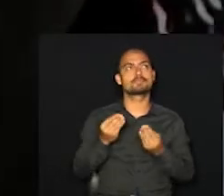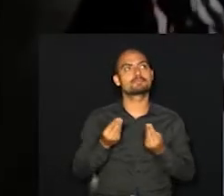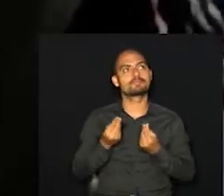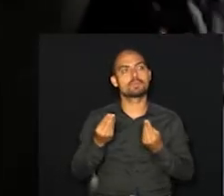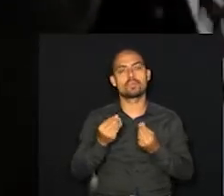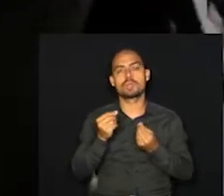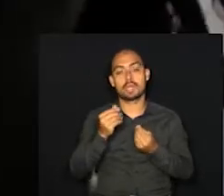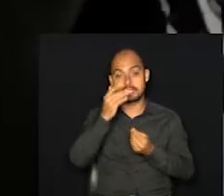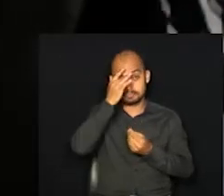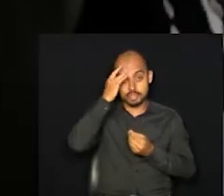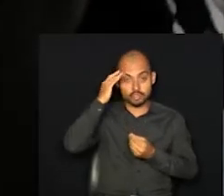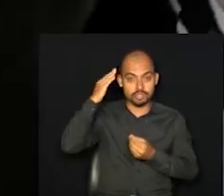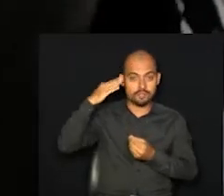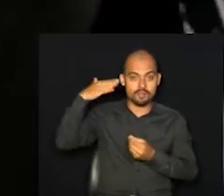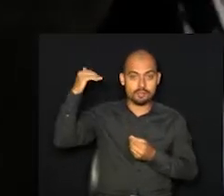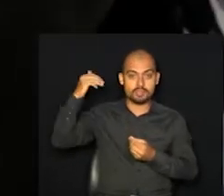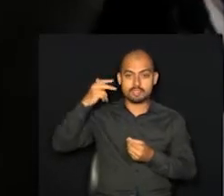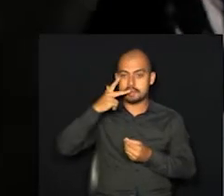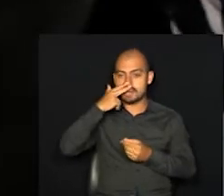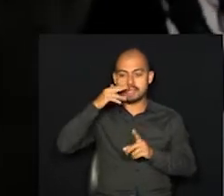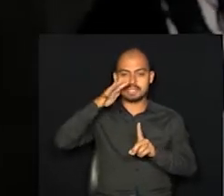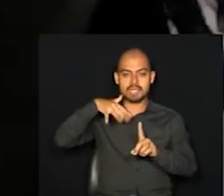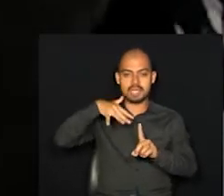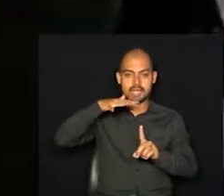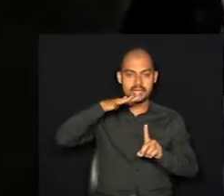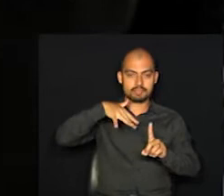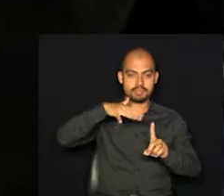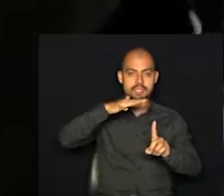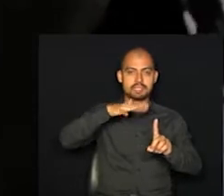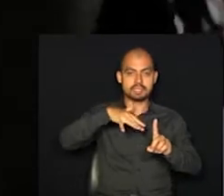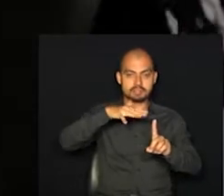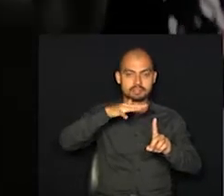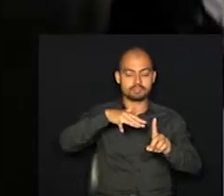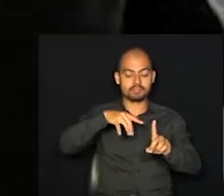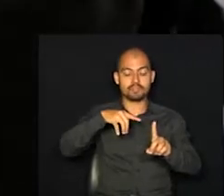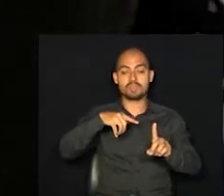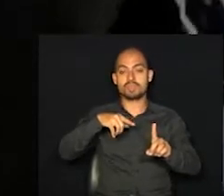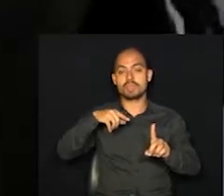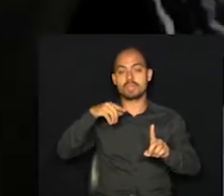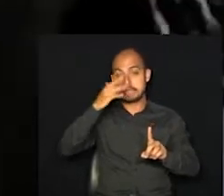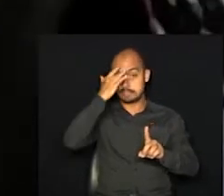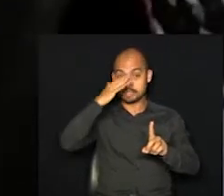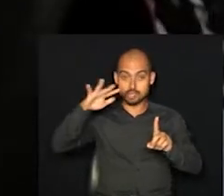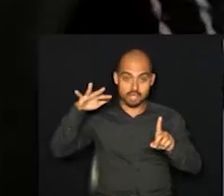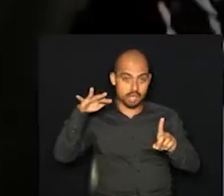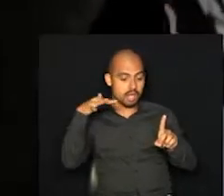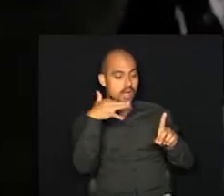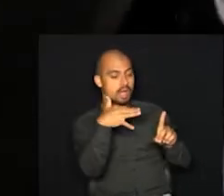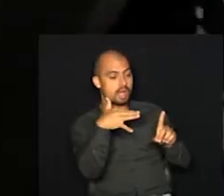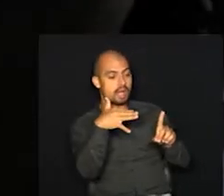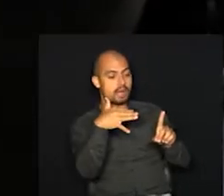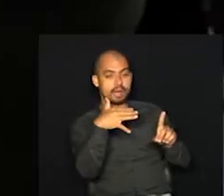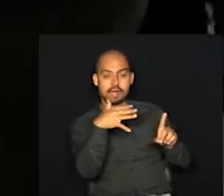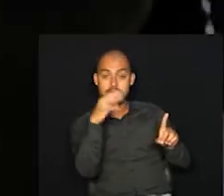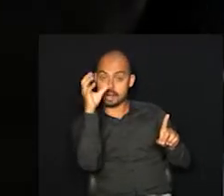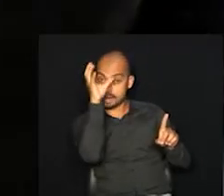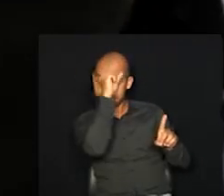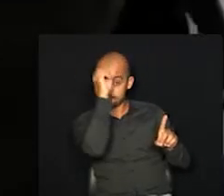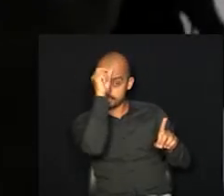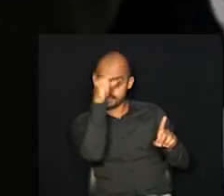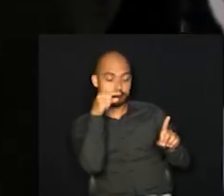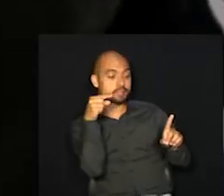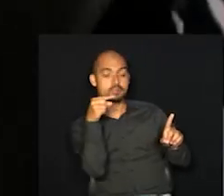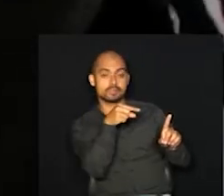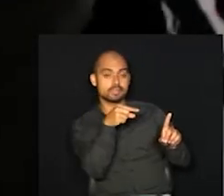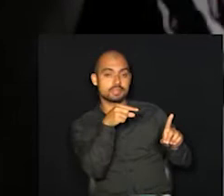como mito. Então, por exemplo, elas aprendem, elas acompanham a vida dessas pessoas. Eu acho muito importante